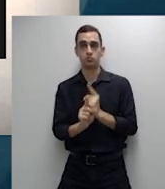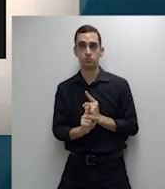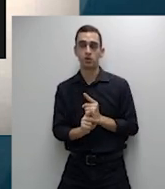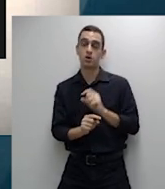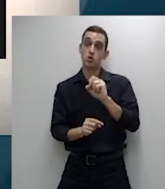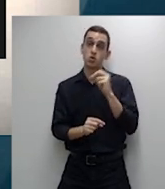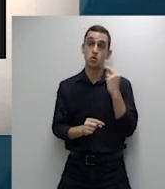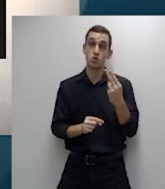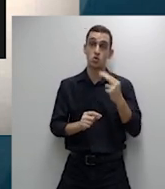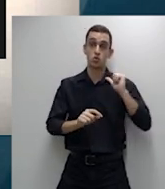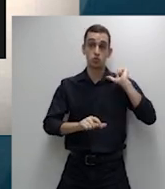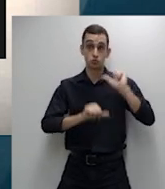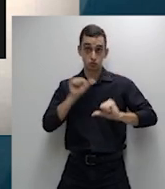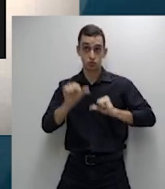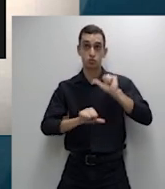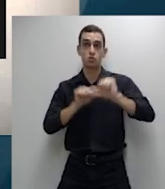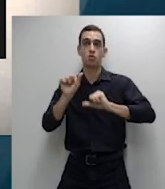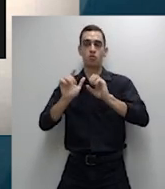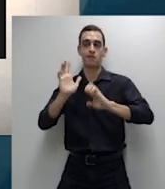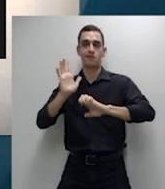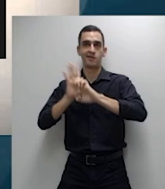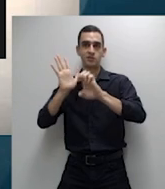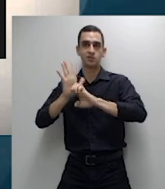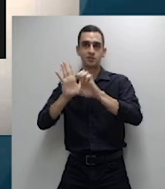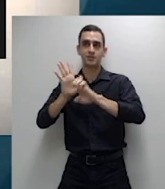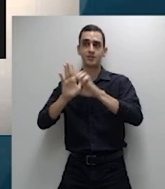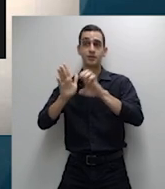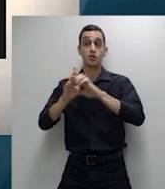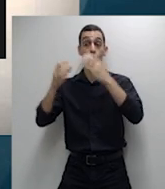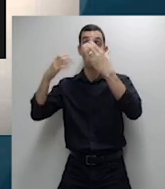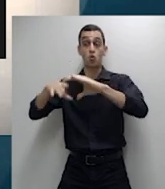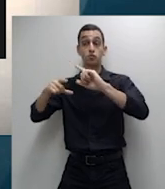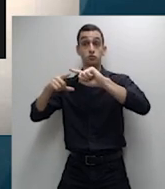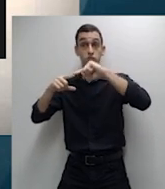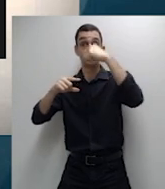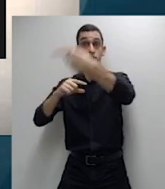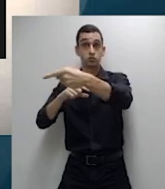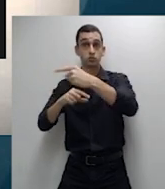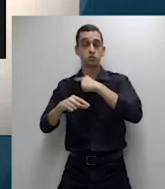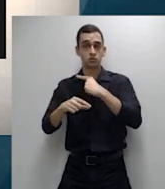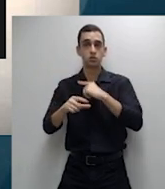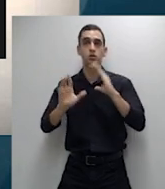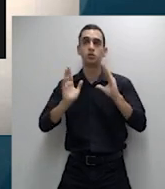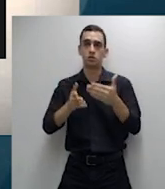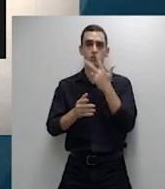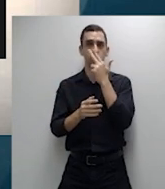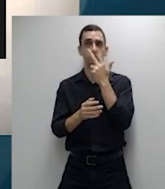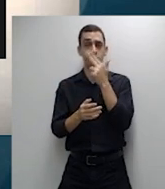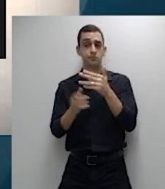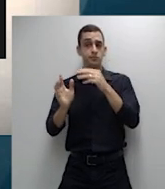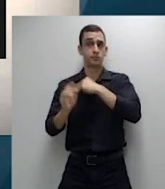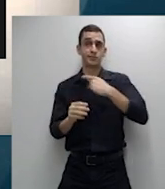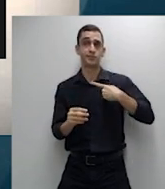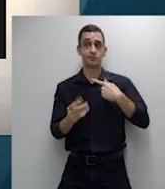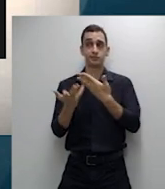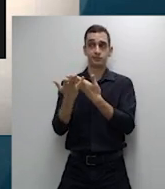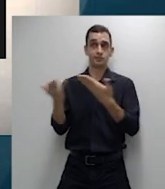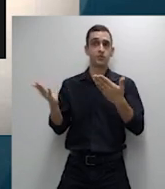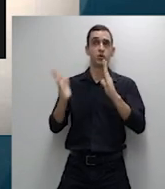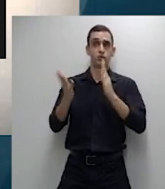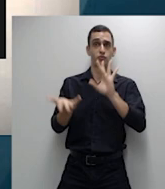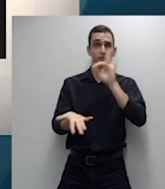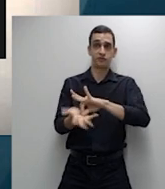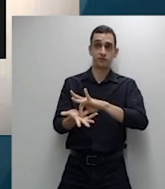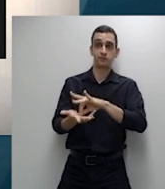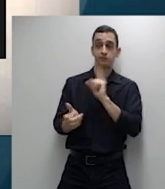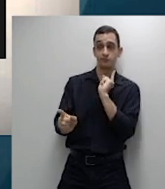altera o edital do concurso subsequente nós temos aqui uma própria confissão ministério público em aceitar e